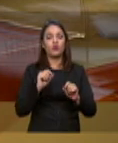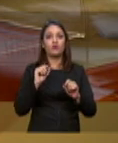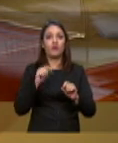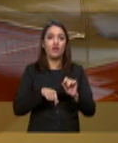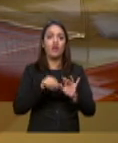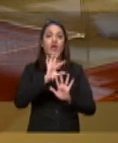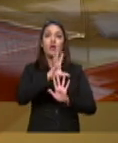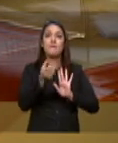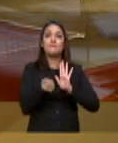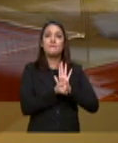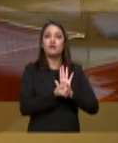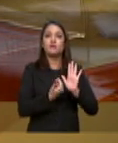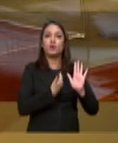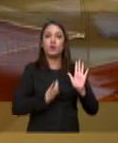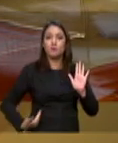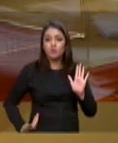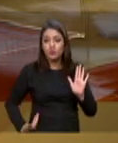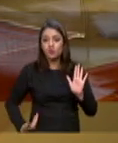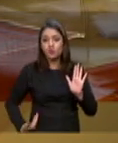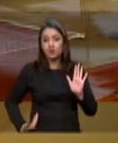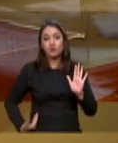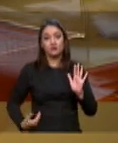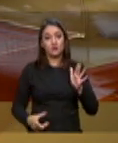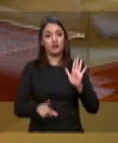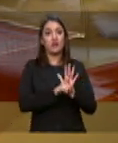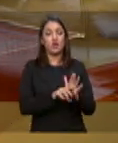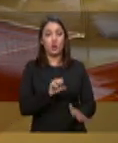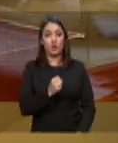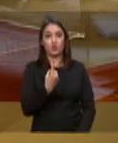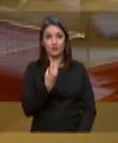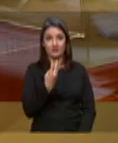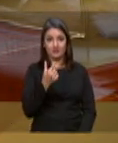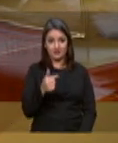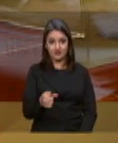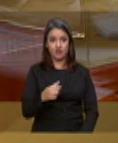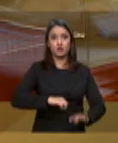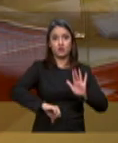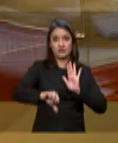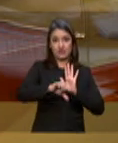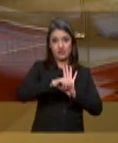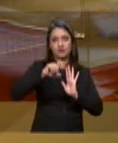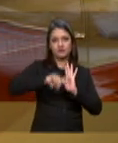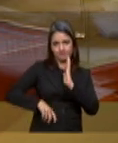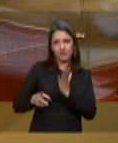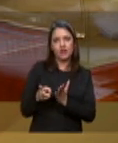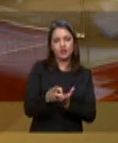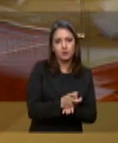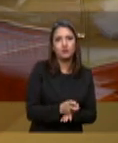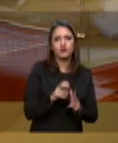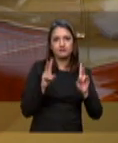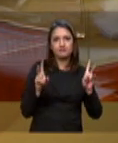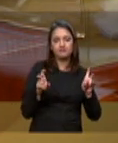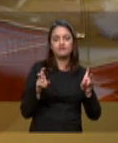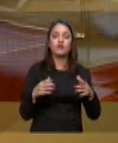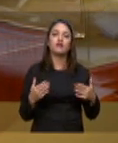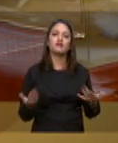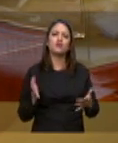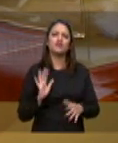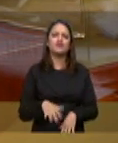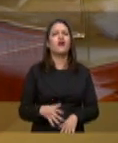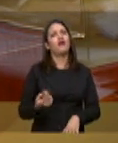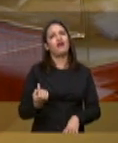No caso especificamente da Lei 8.137, dos crimes tributários, já é antiga